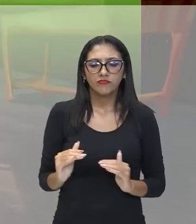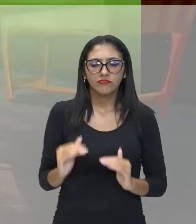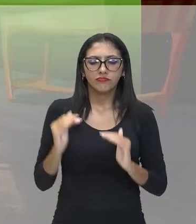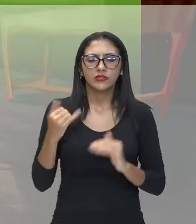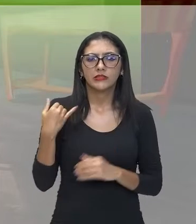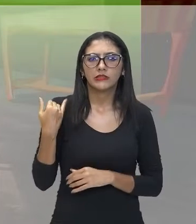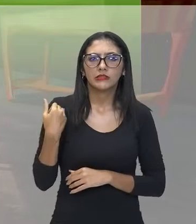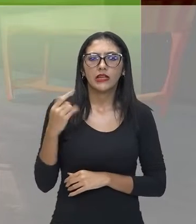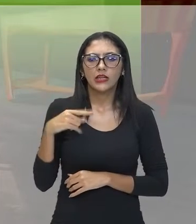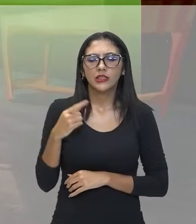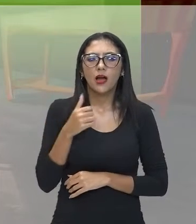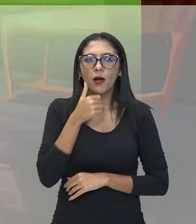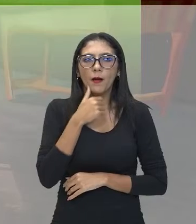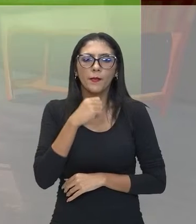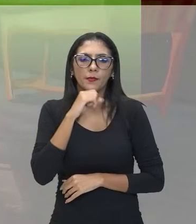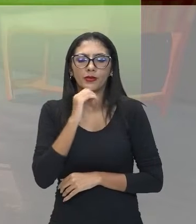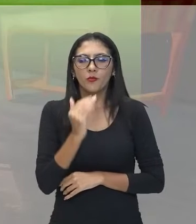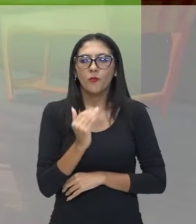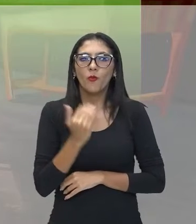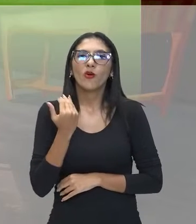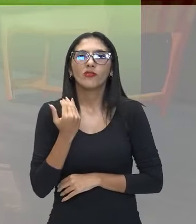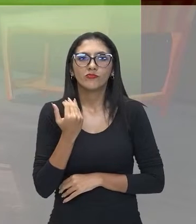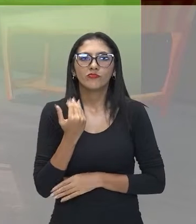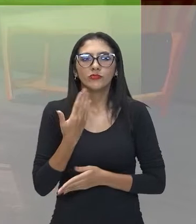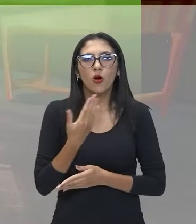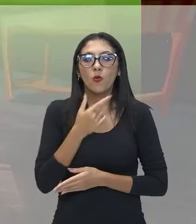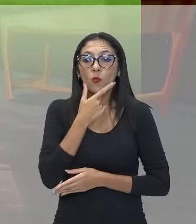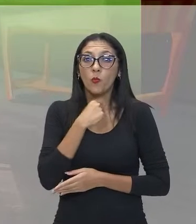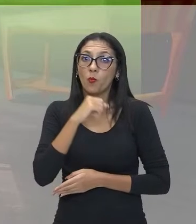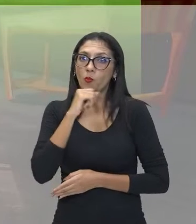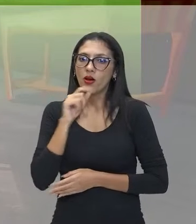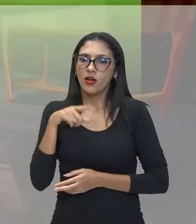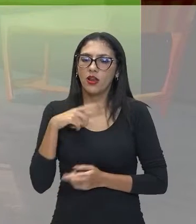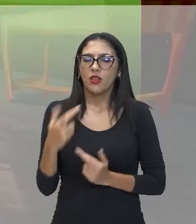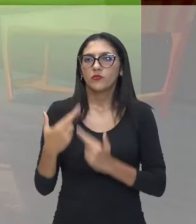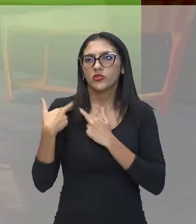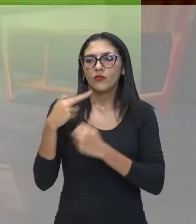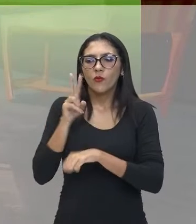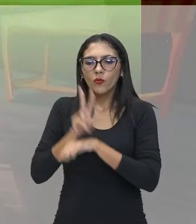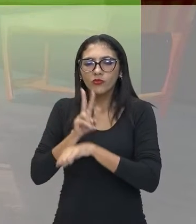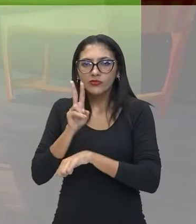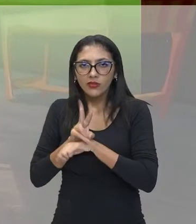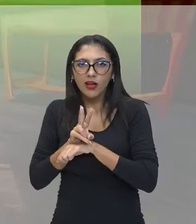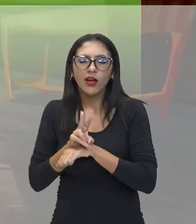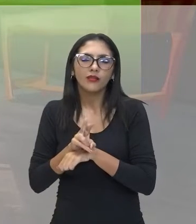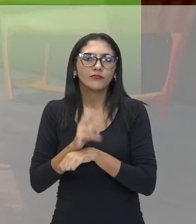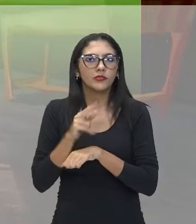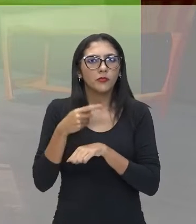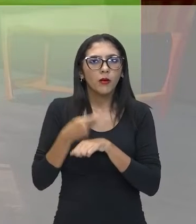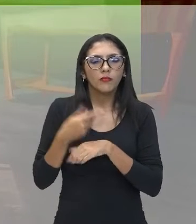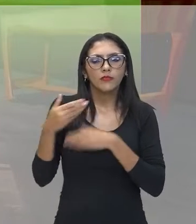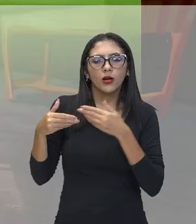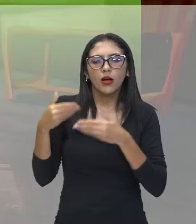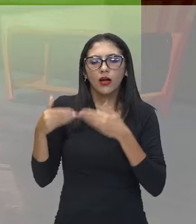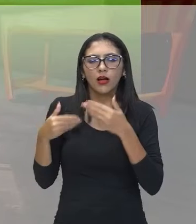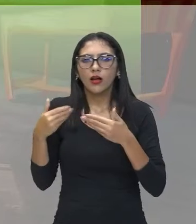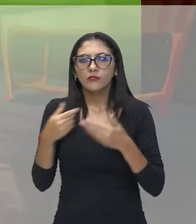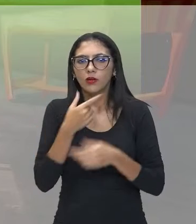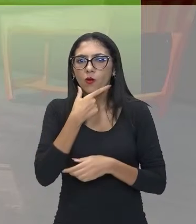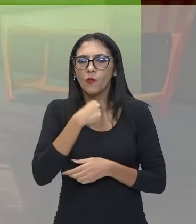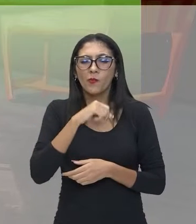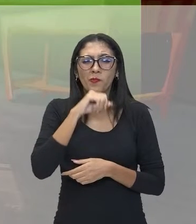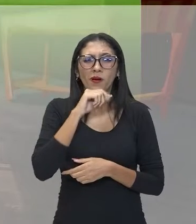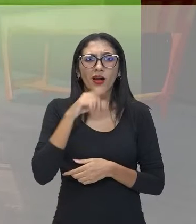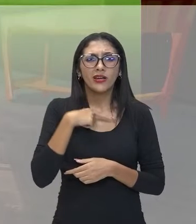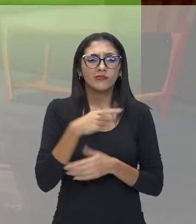órfã de mãe, né? E o seu pai acabou ali assumindo, né? O seu pai perdeu o emprego, né, por falar